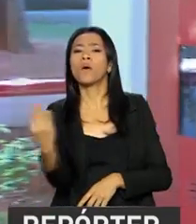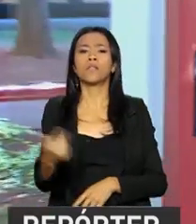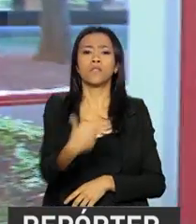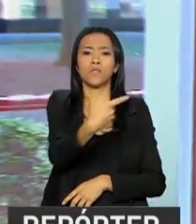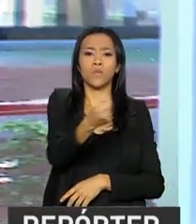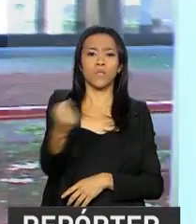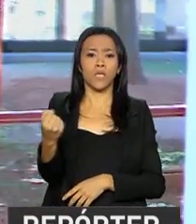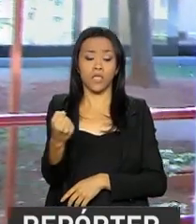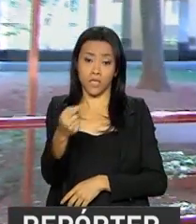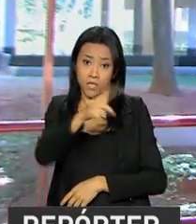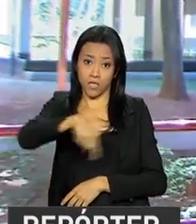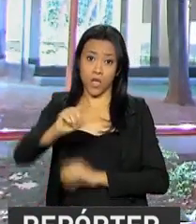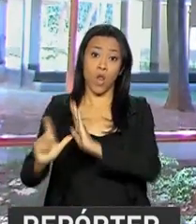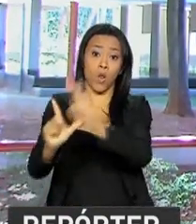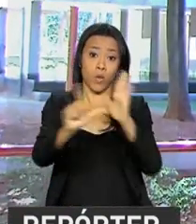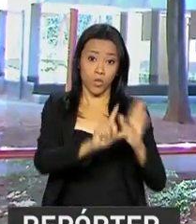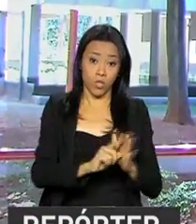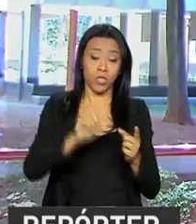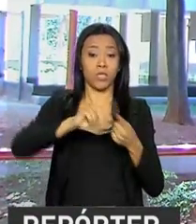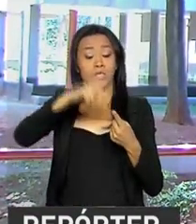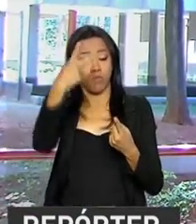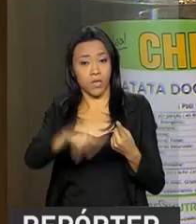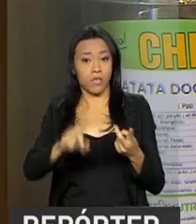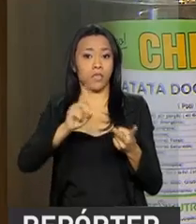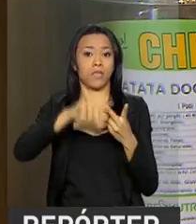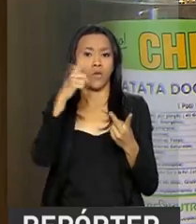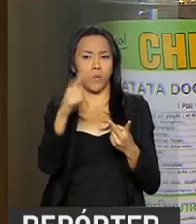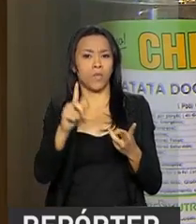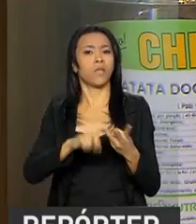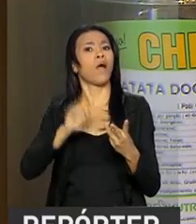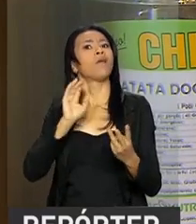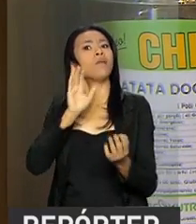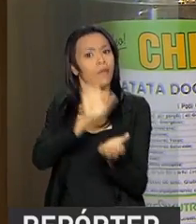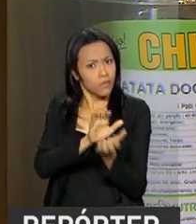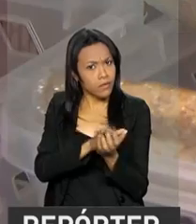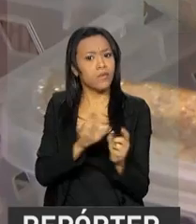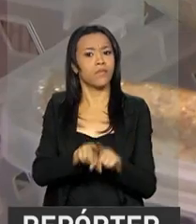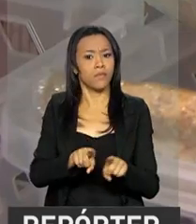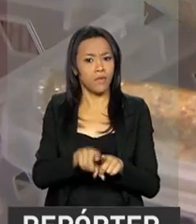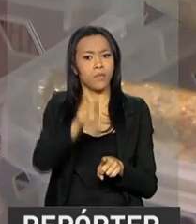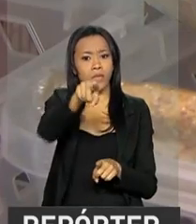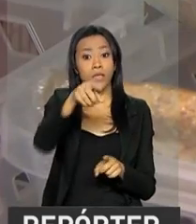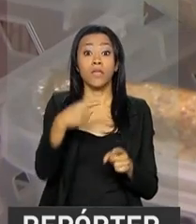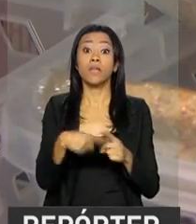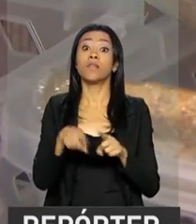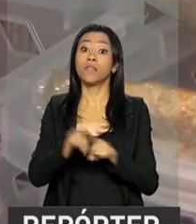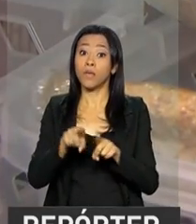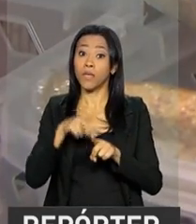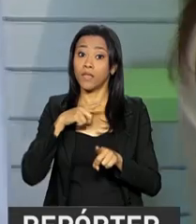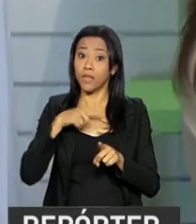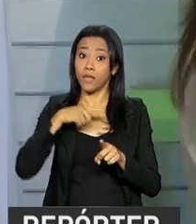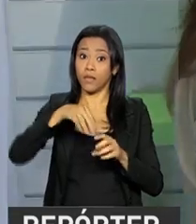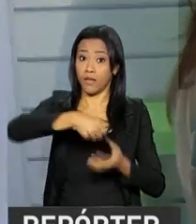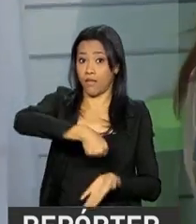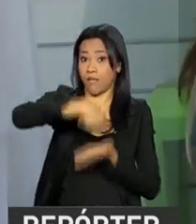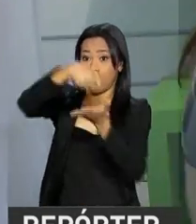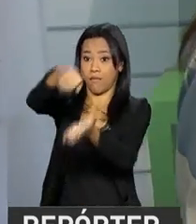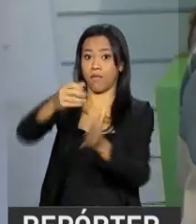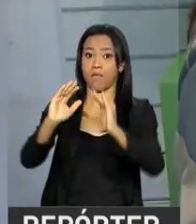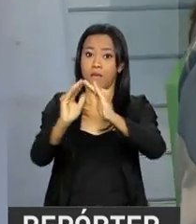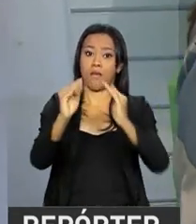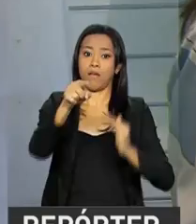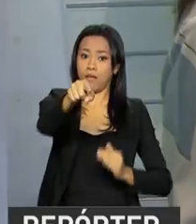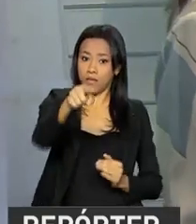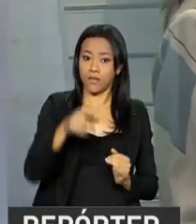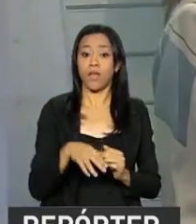Brasília Goiânia Minas Gerais e até Recife além de lojas físicas e do serviço de entrega em casa para Maria o